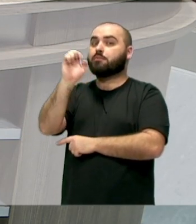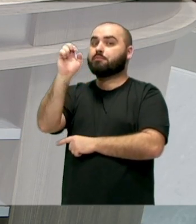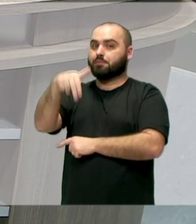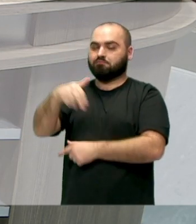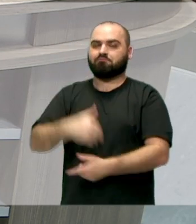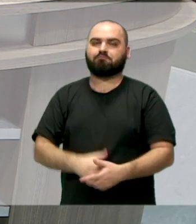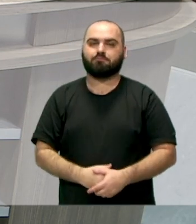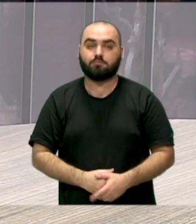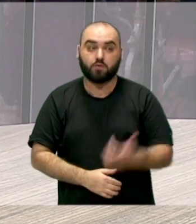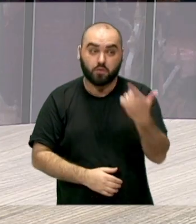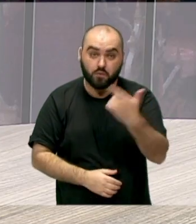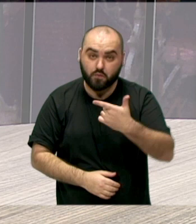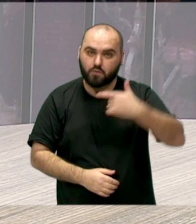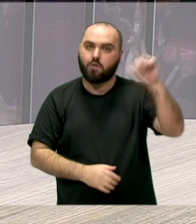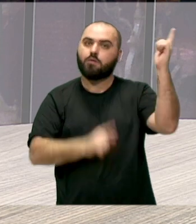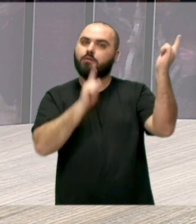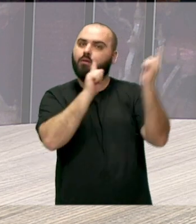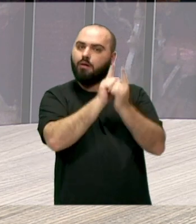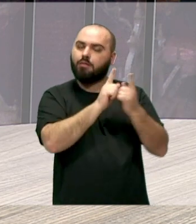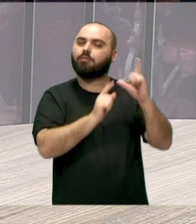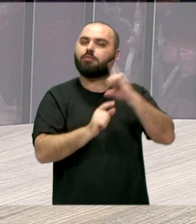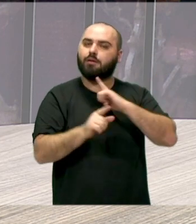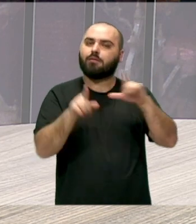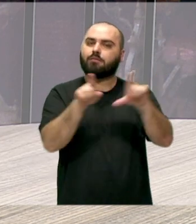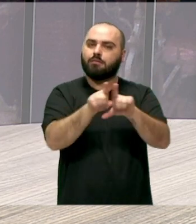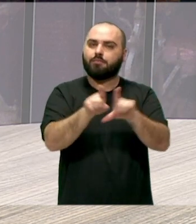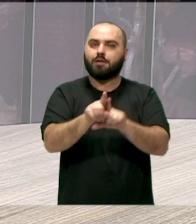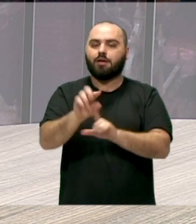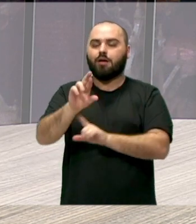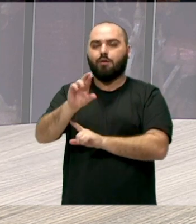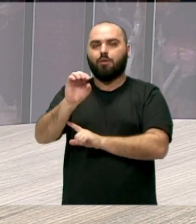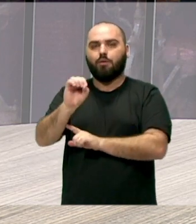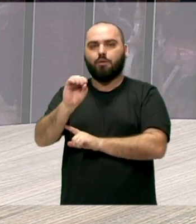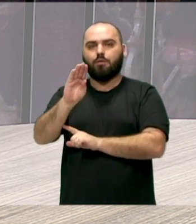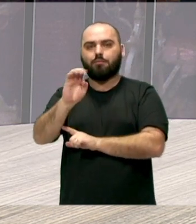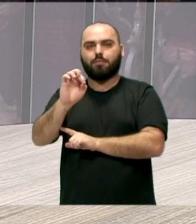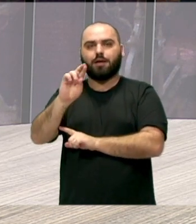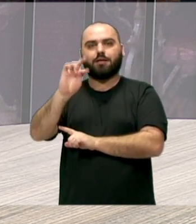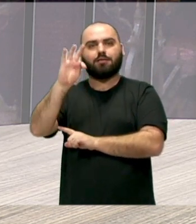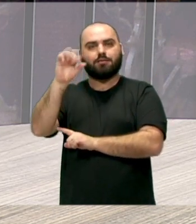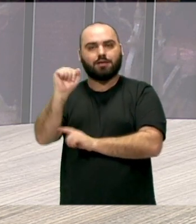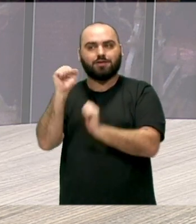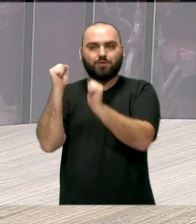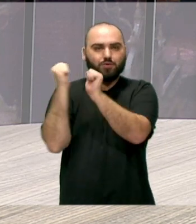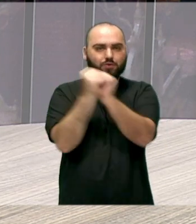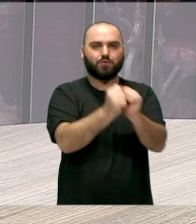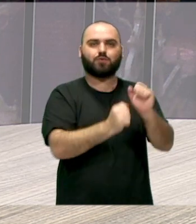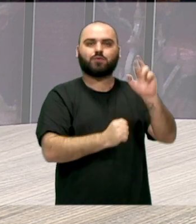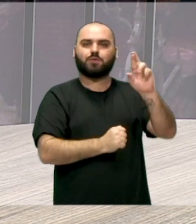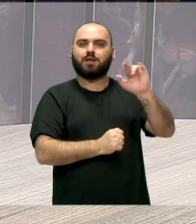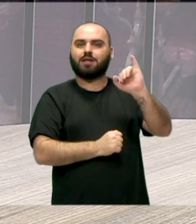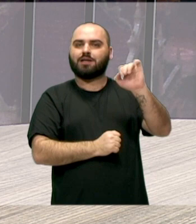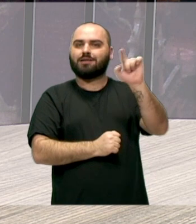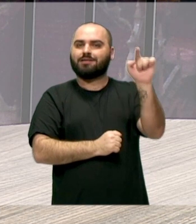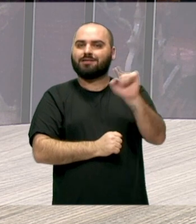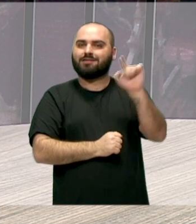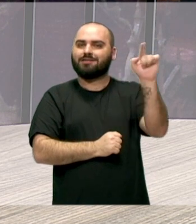que a gente vai ter, que promete muito, é o encontro da Roberta Campos com o Rizzi, né? O Rizzi é